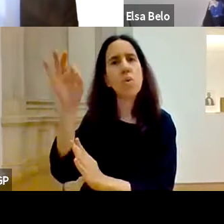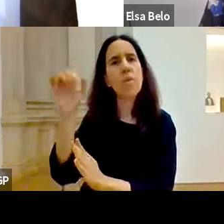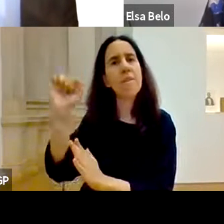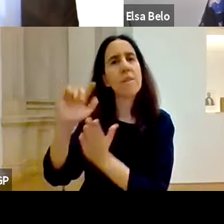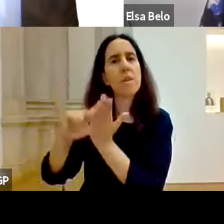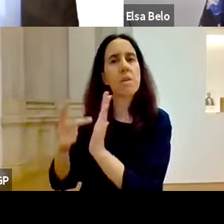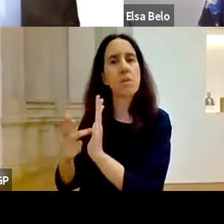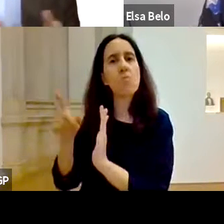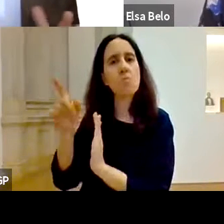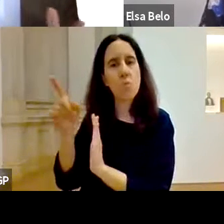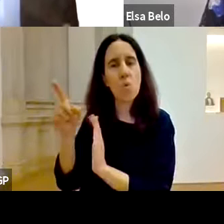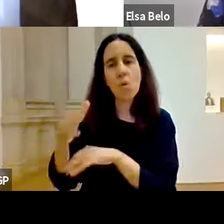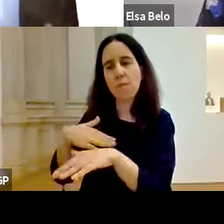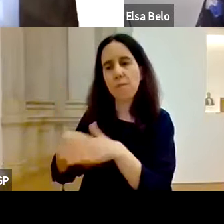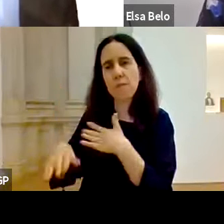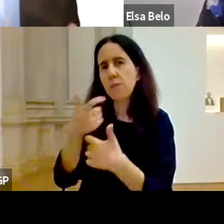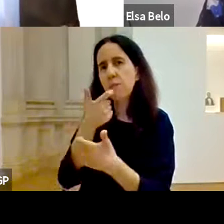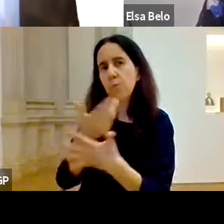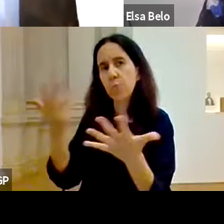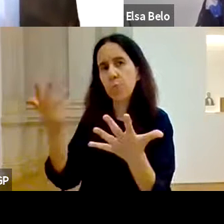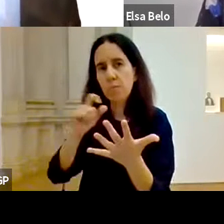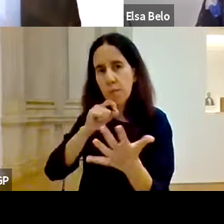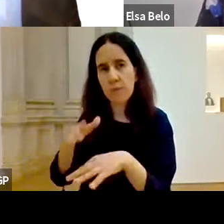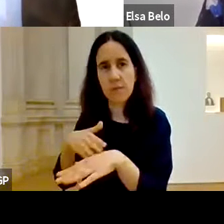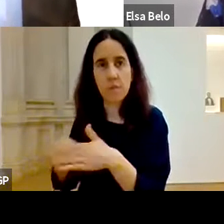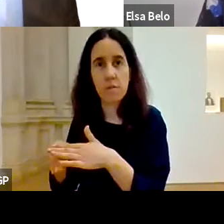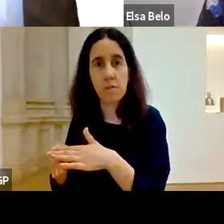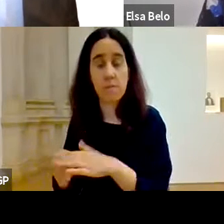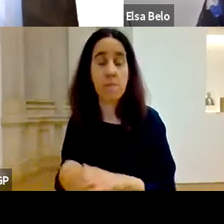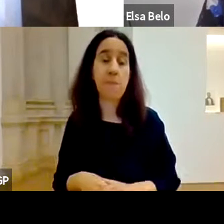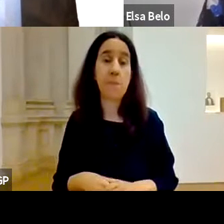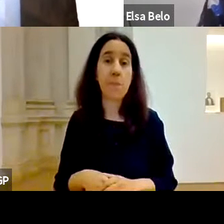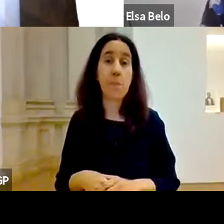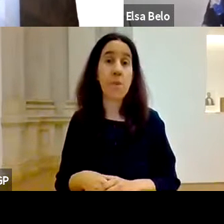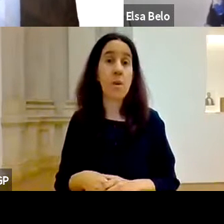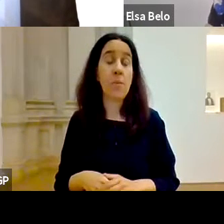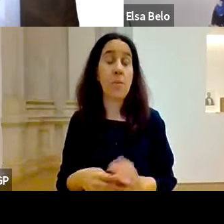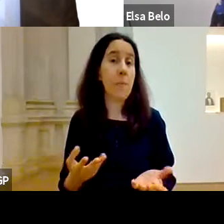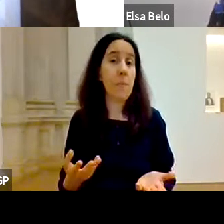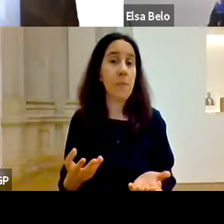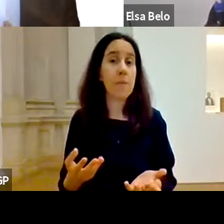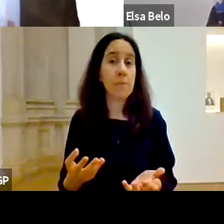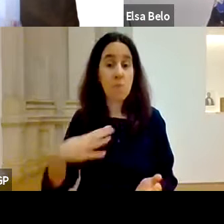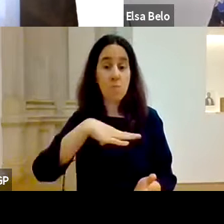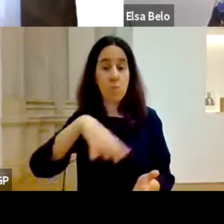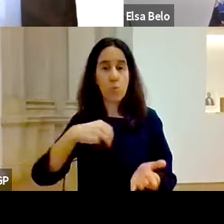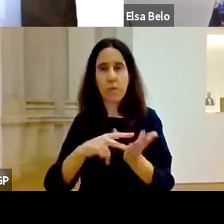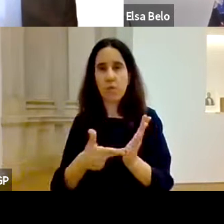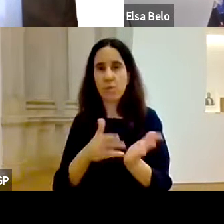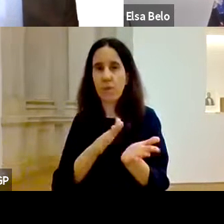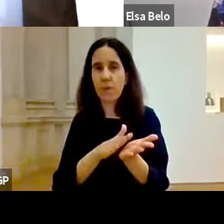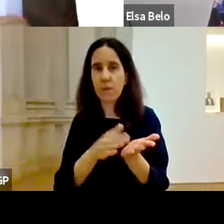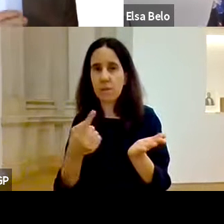para fazer tudo aquilo que é possível fazer. O que o mundo tecnológico tem evidenciado é